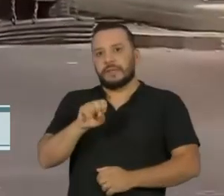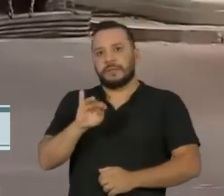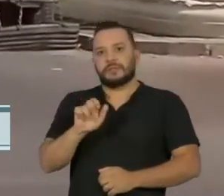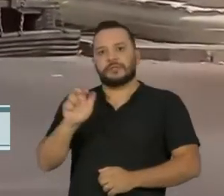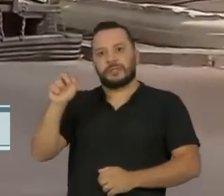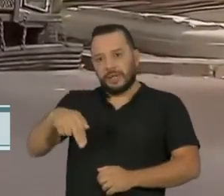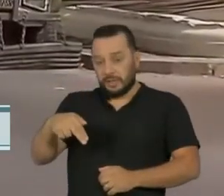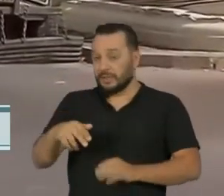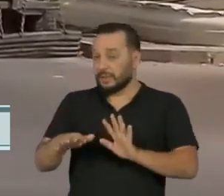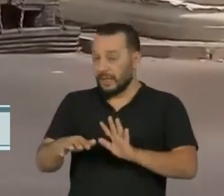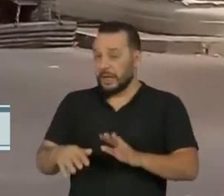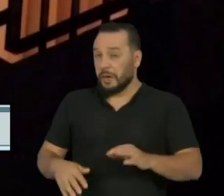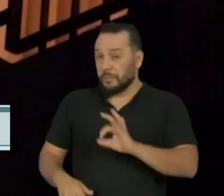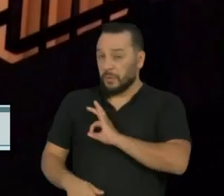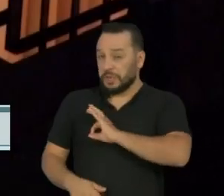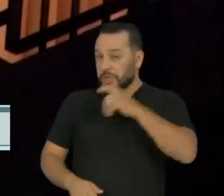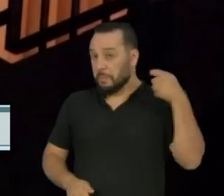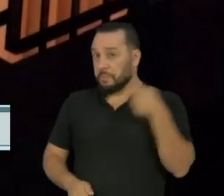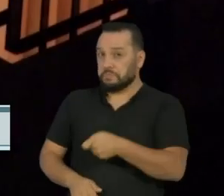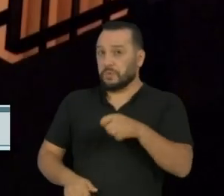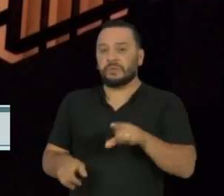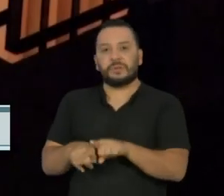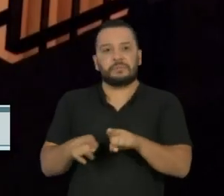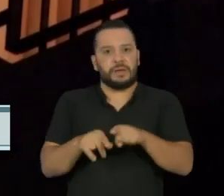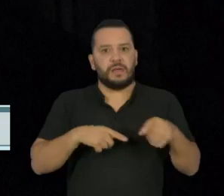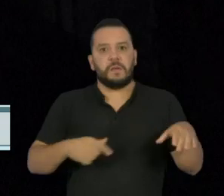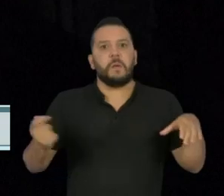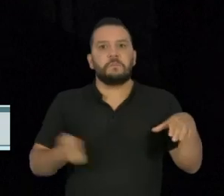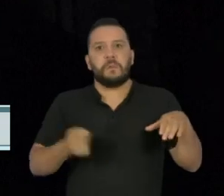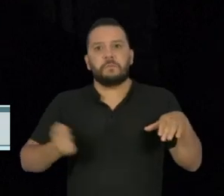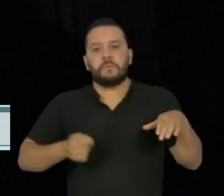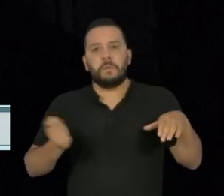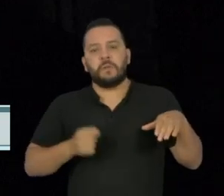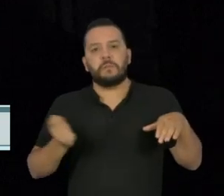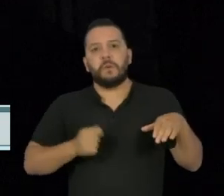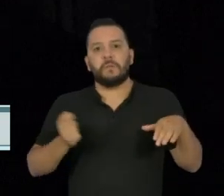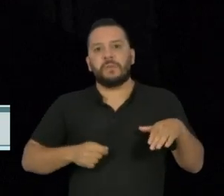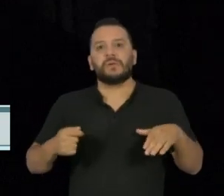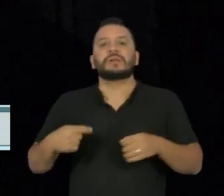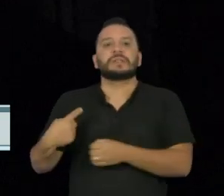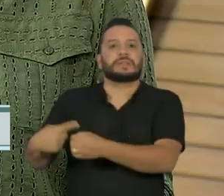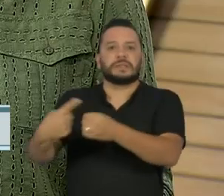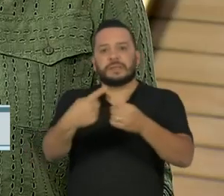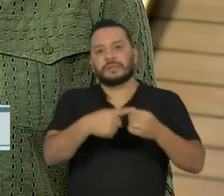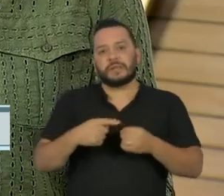vigilância da polícia. E os panelaços rolam soltos em várias cidades.